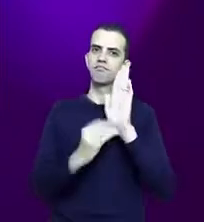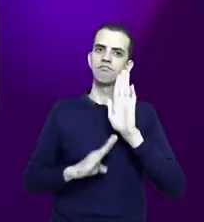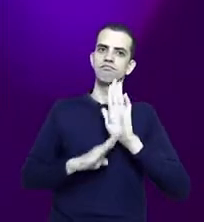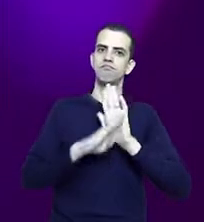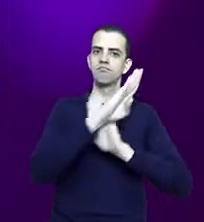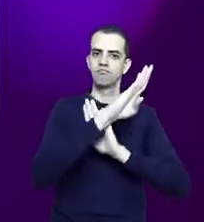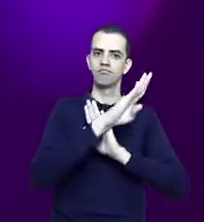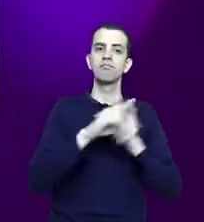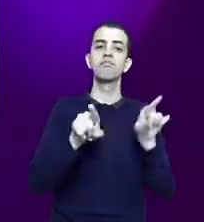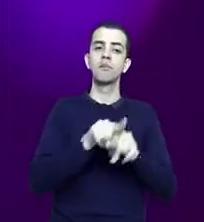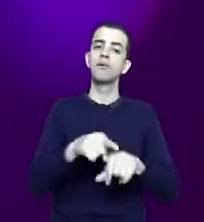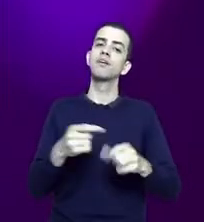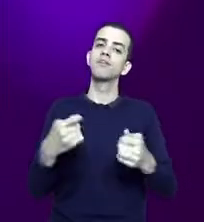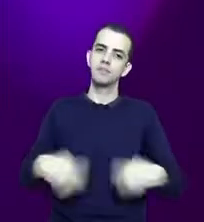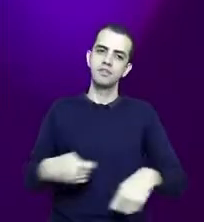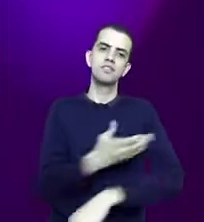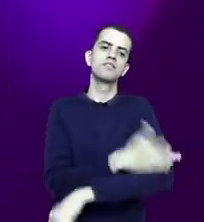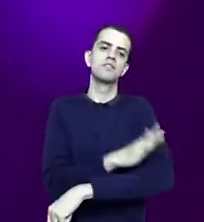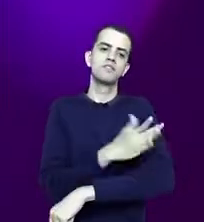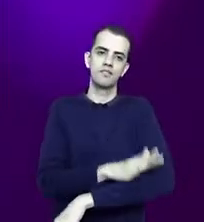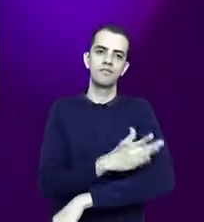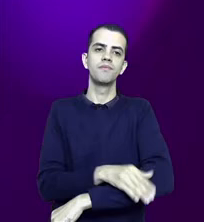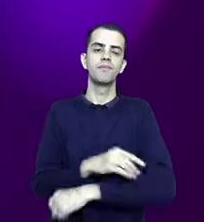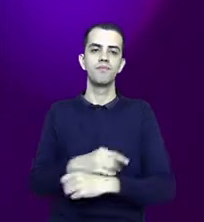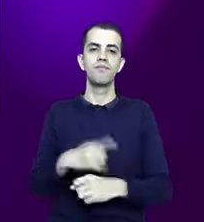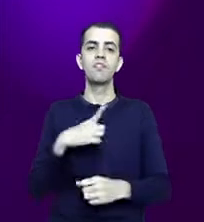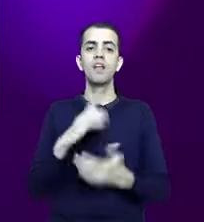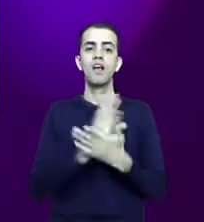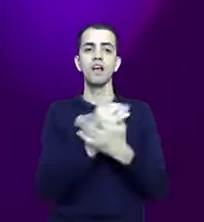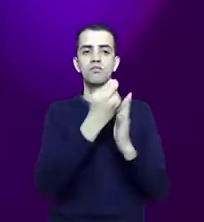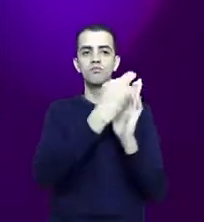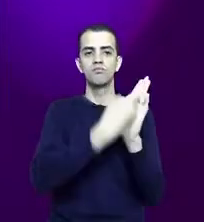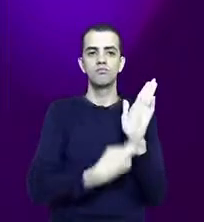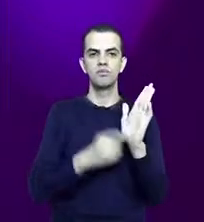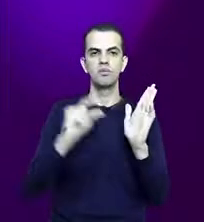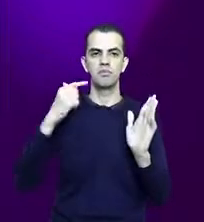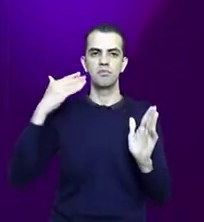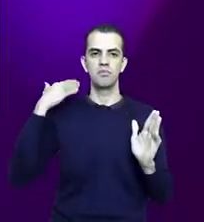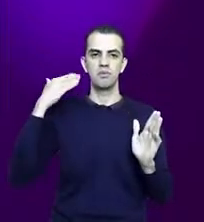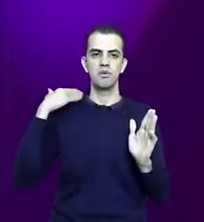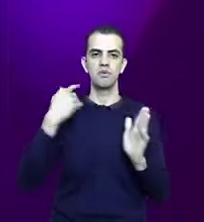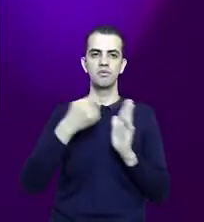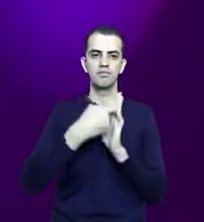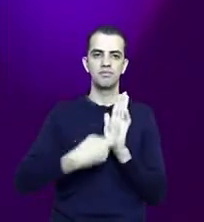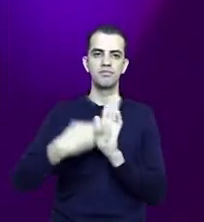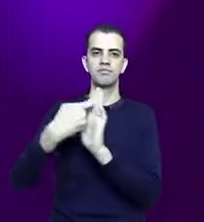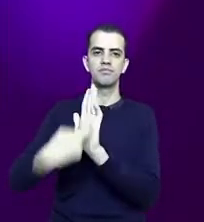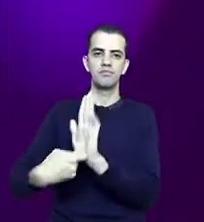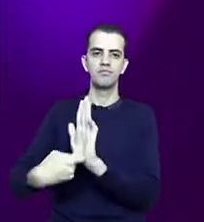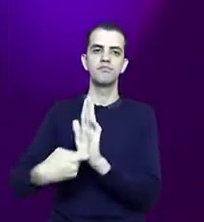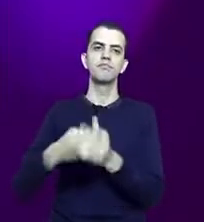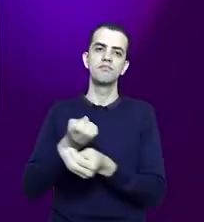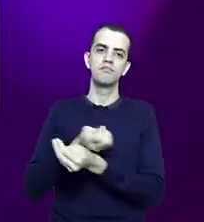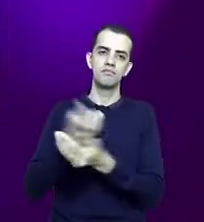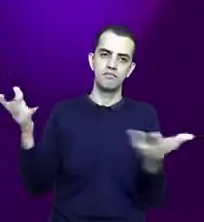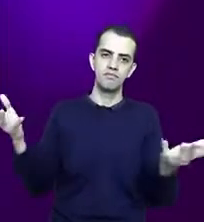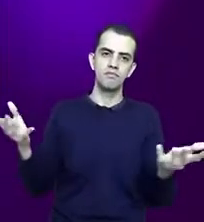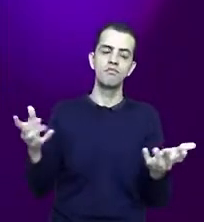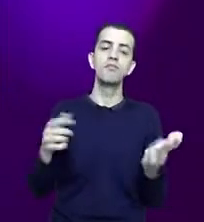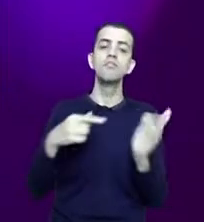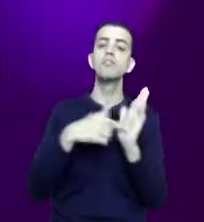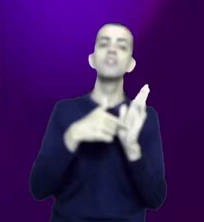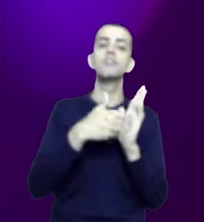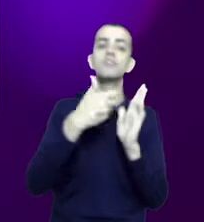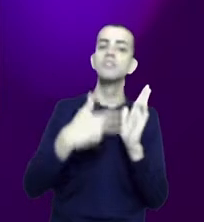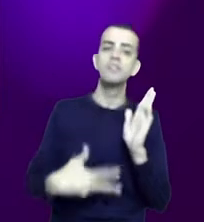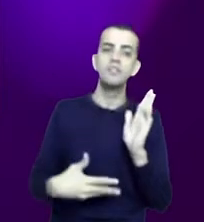ensino e treinamento. Aqui a gente tem alguns dos artigos, são os artigos mais recentes, né, que são artigos até que se aventuram a